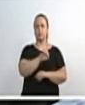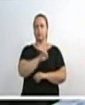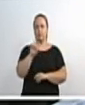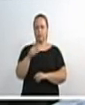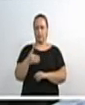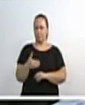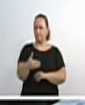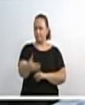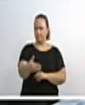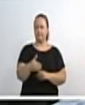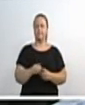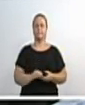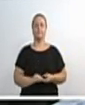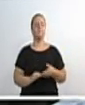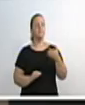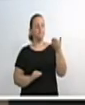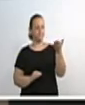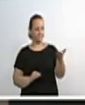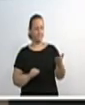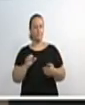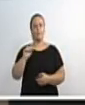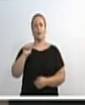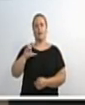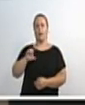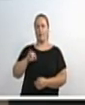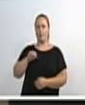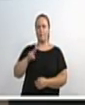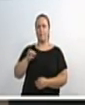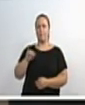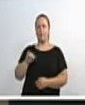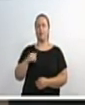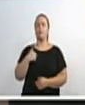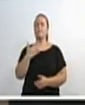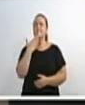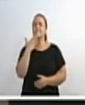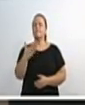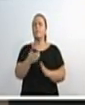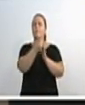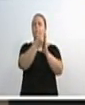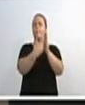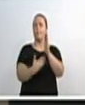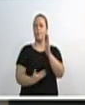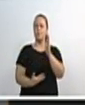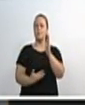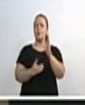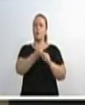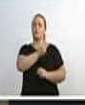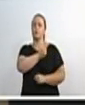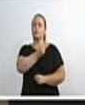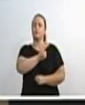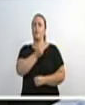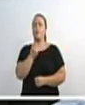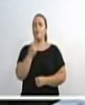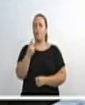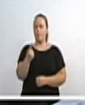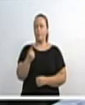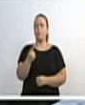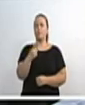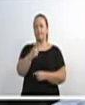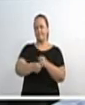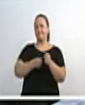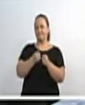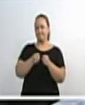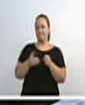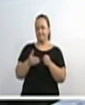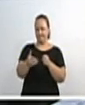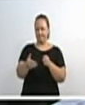Ouço também o vereador Almir Vieira. Solicito a inclusão do dia a moção de número 1/2017. Muito bem,